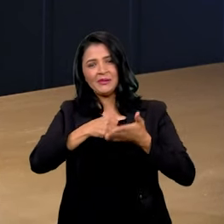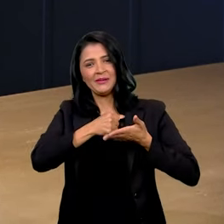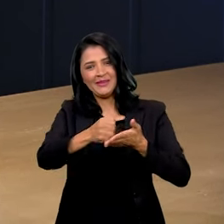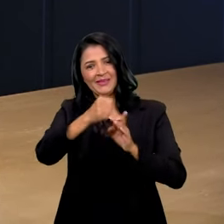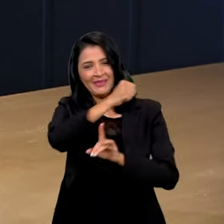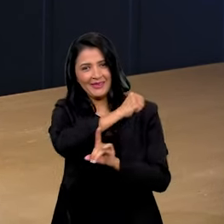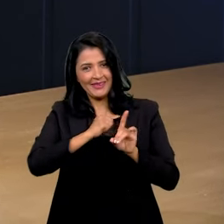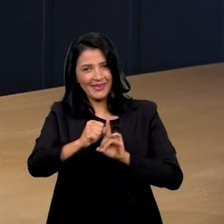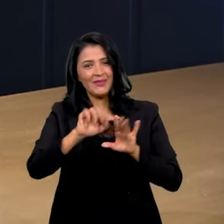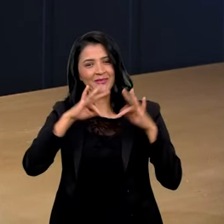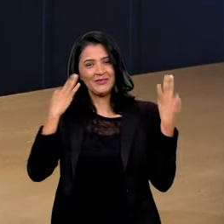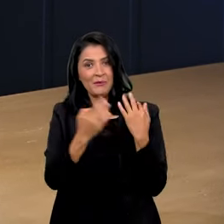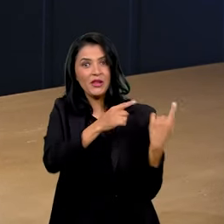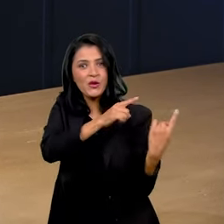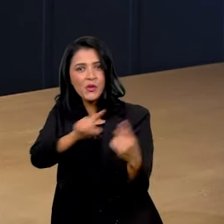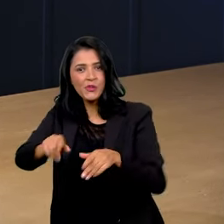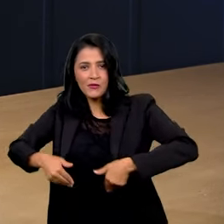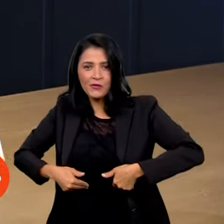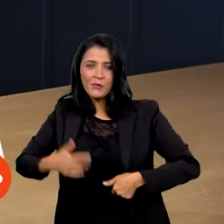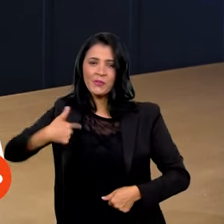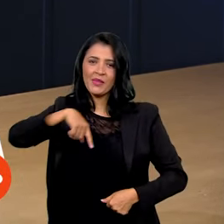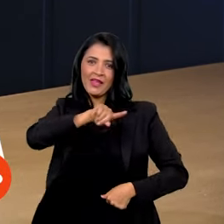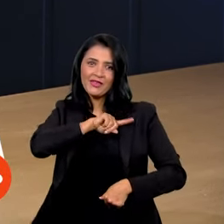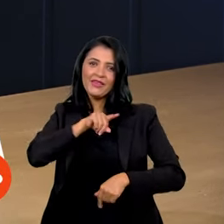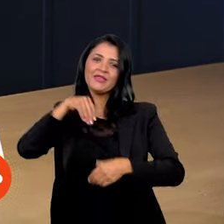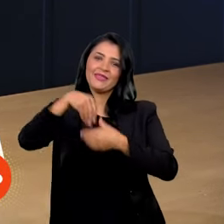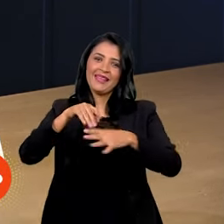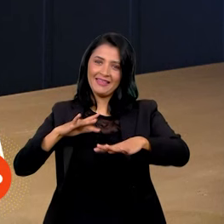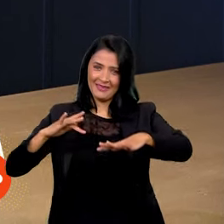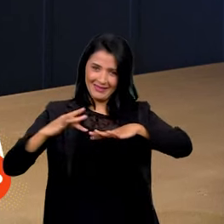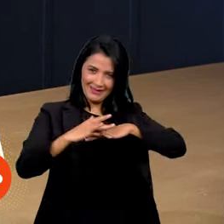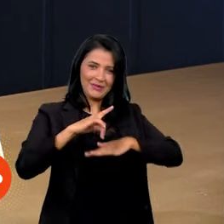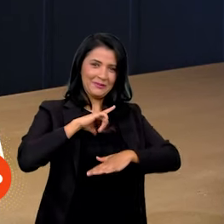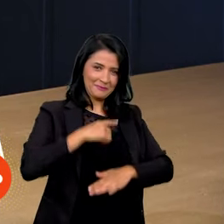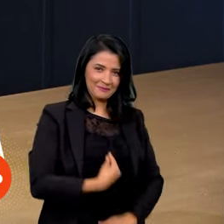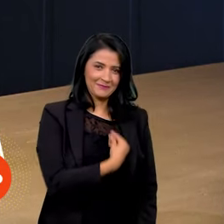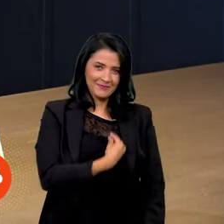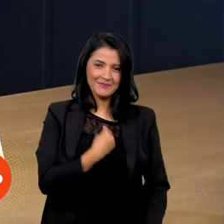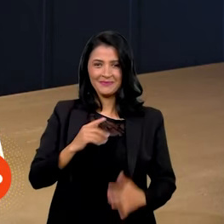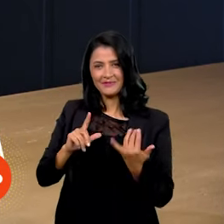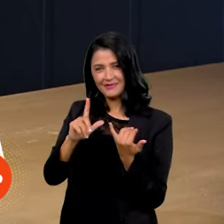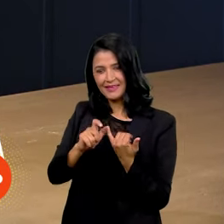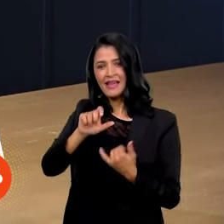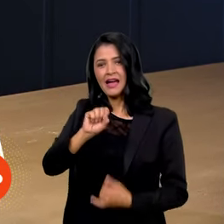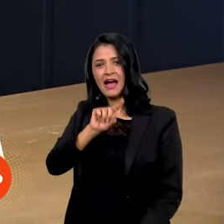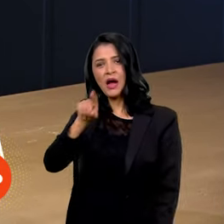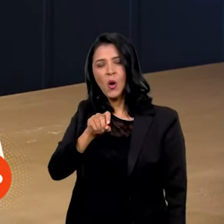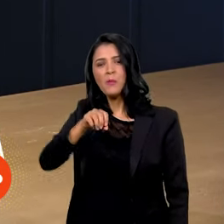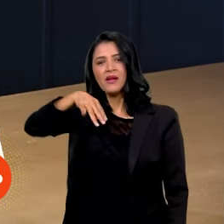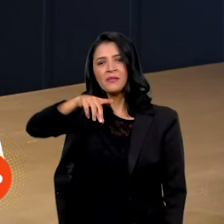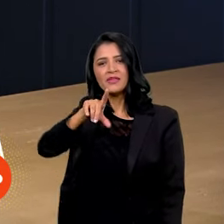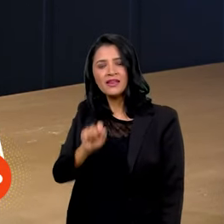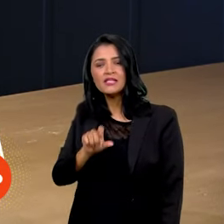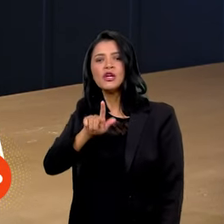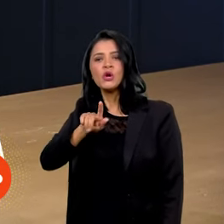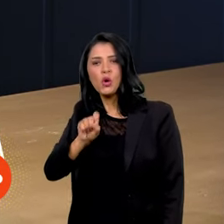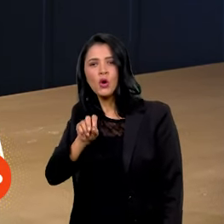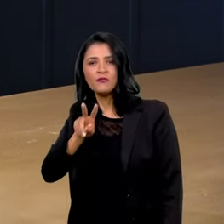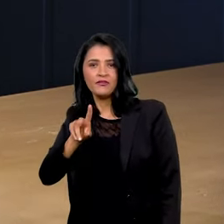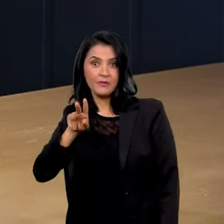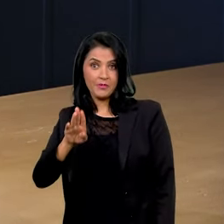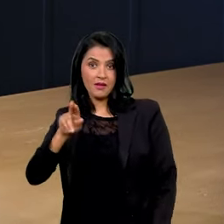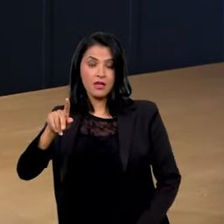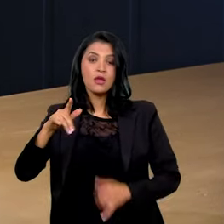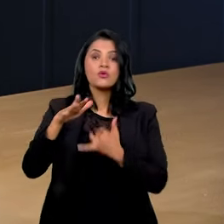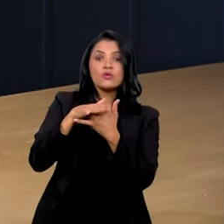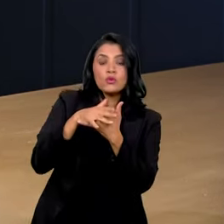social família e combate à fome nós estamos nas redes sociais no Instagram @md goov BR